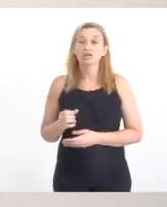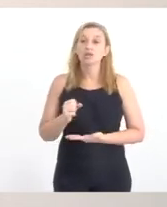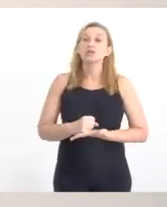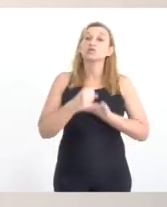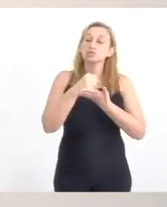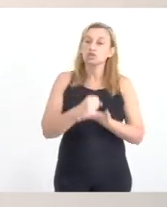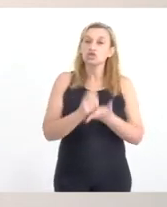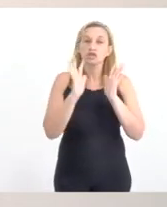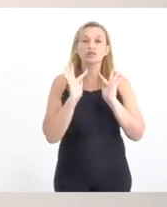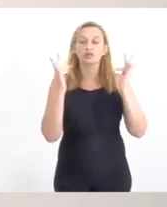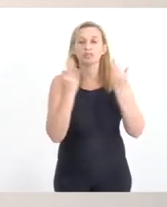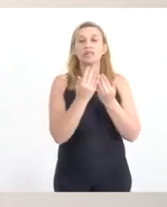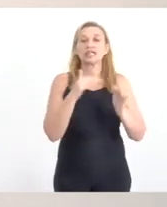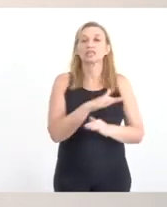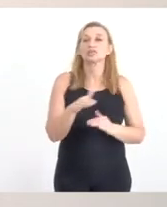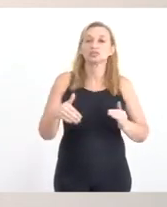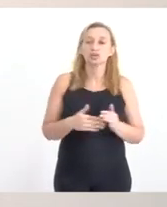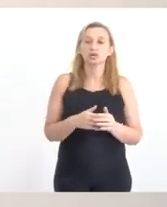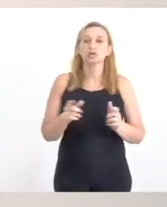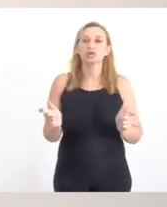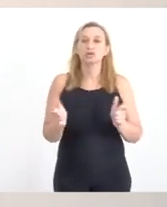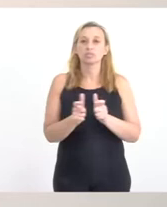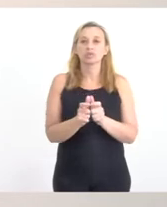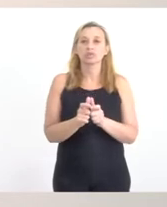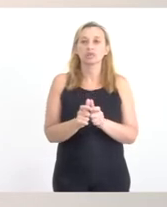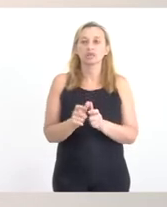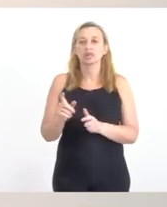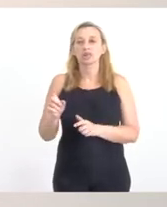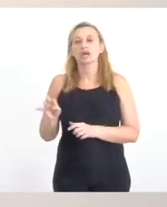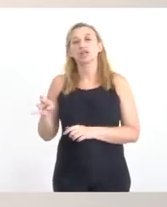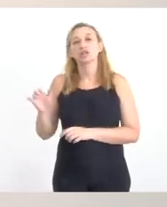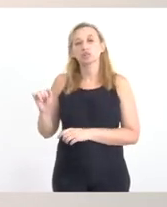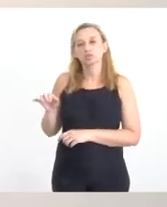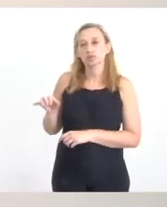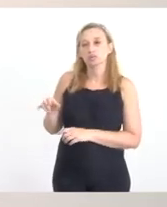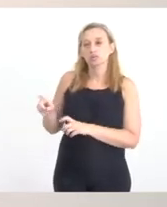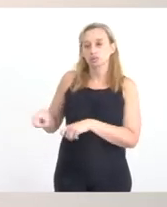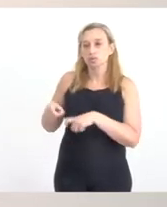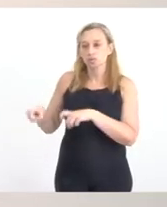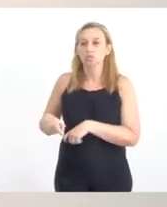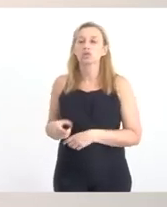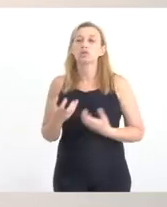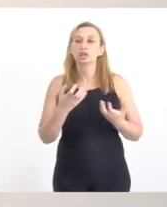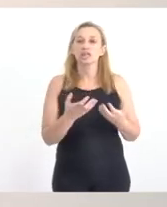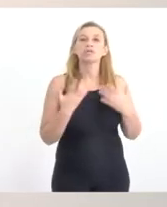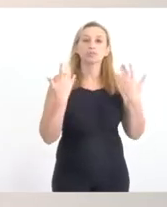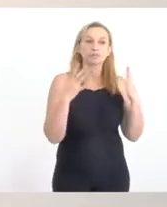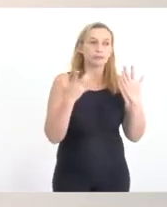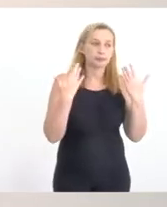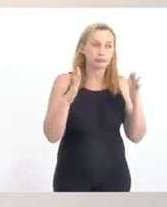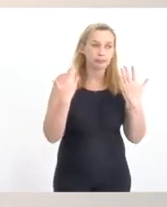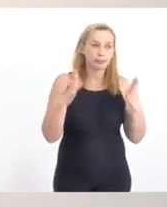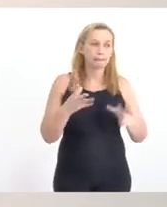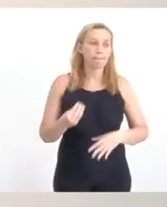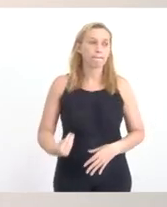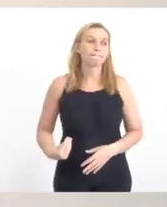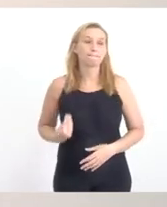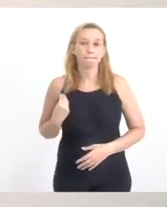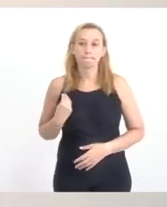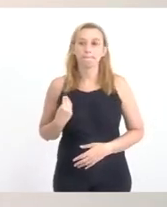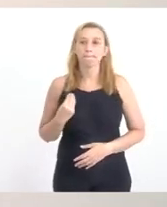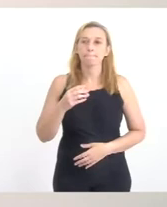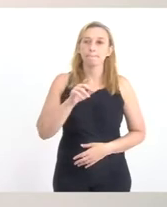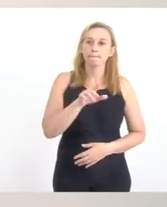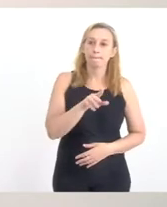sustentando famílias inteiras de pequenos agricultores Então queria que inclusive com a presença